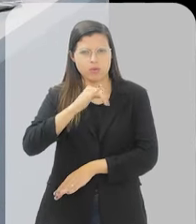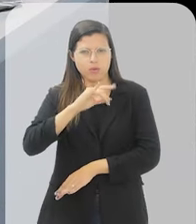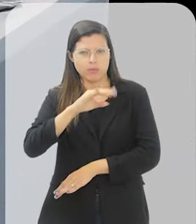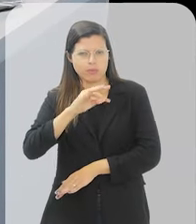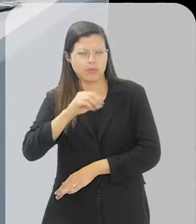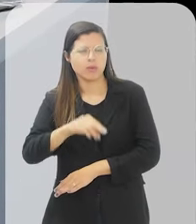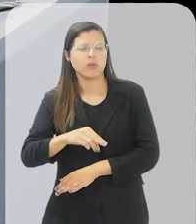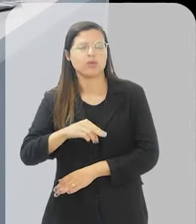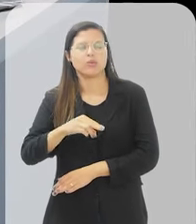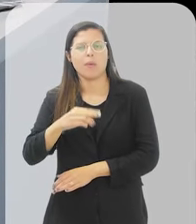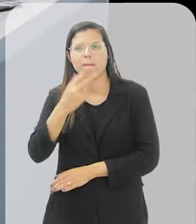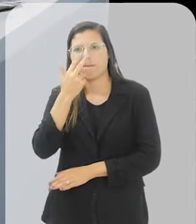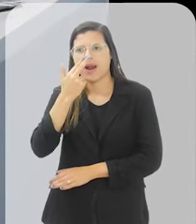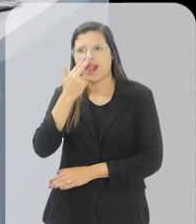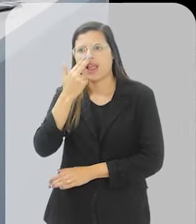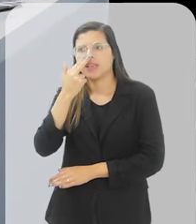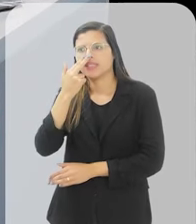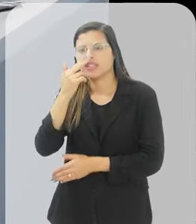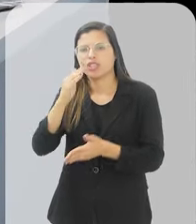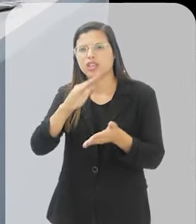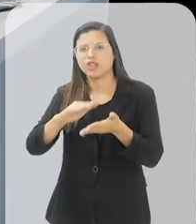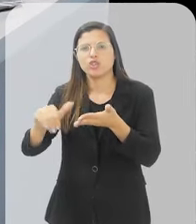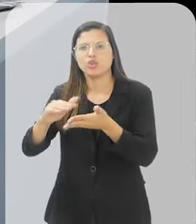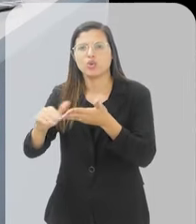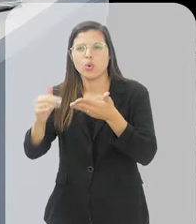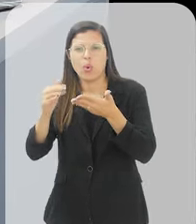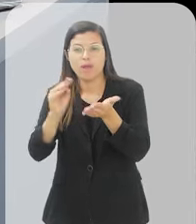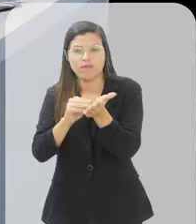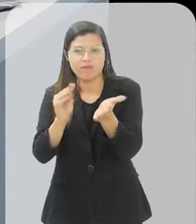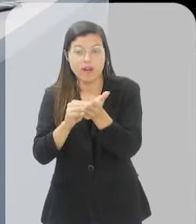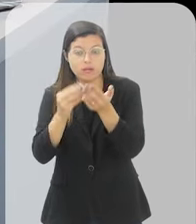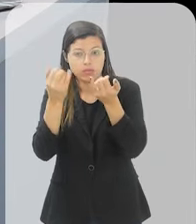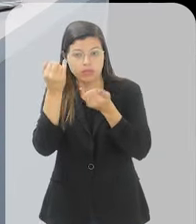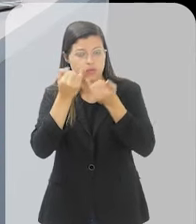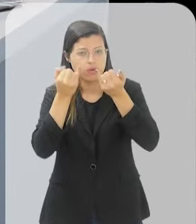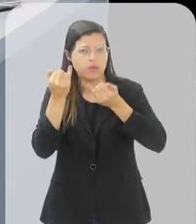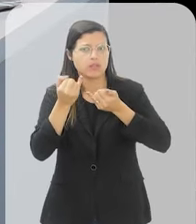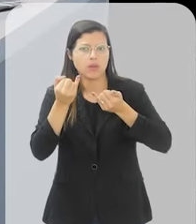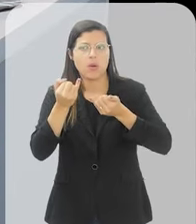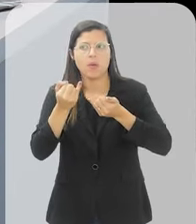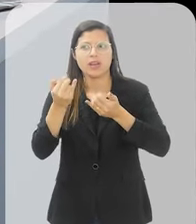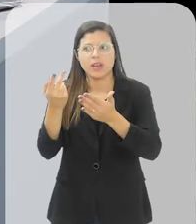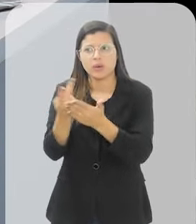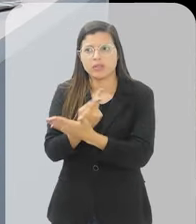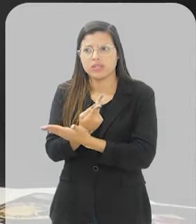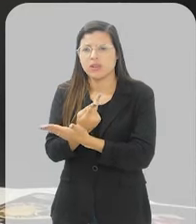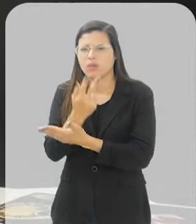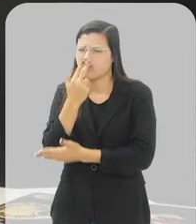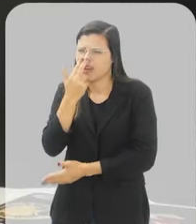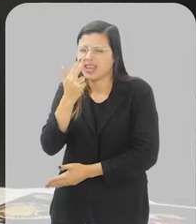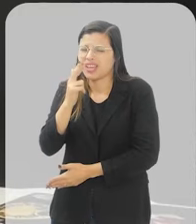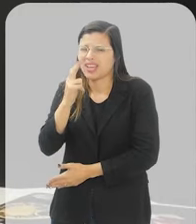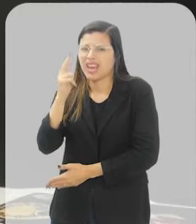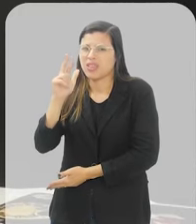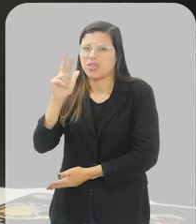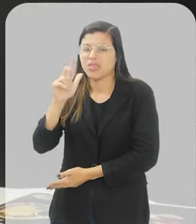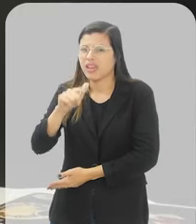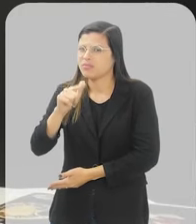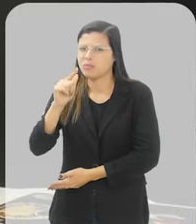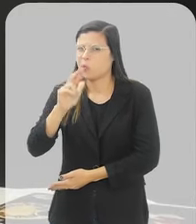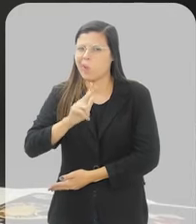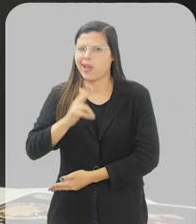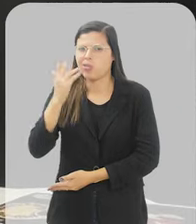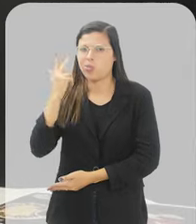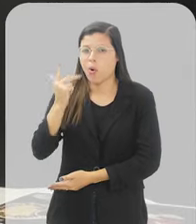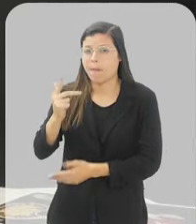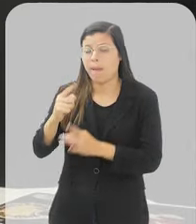sim, conotação ao desfile. Com, né? Aquela desinformação que era muito comum acontecer. Sim. Eu acredito até, eu não vou dizer que seja normal, mas isso